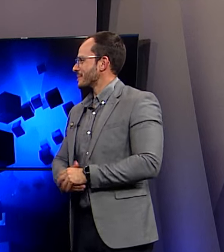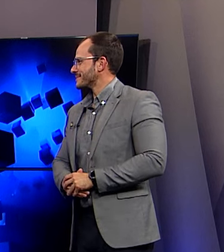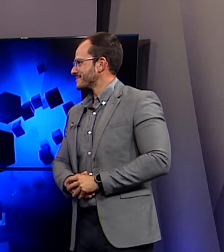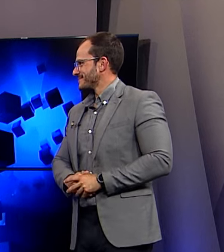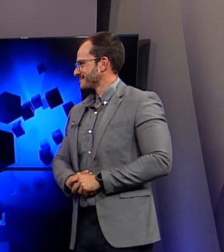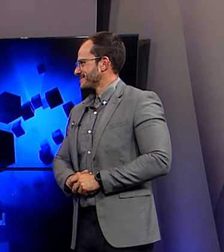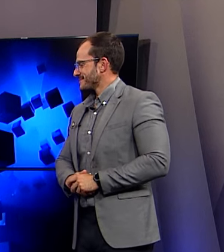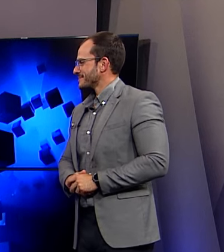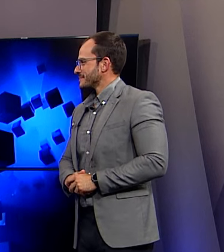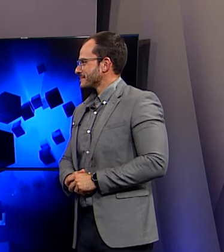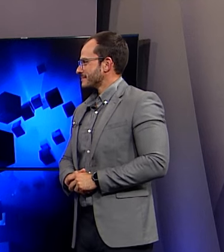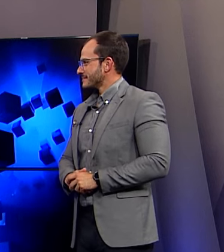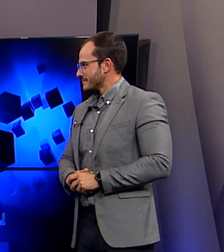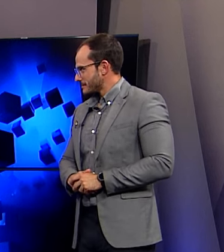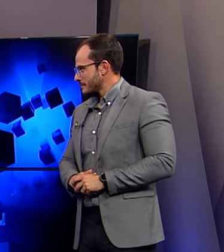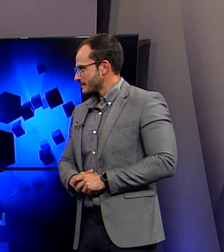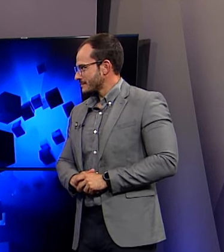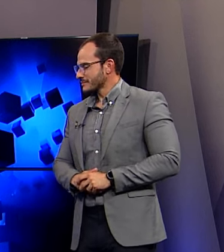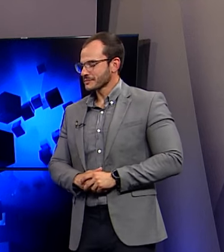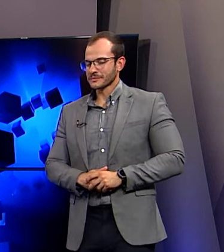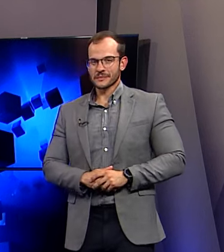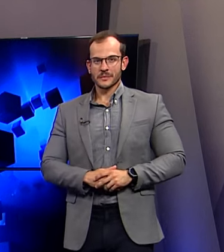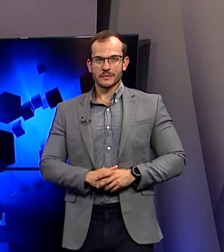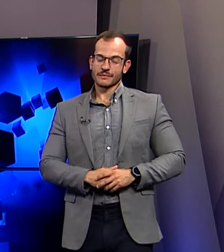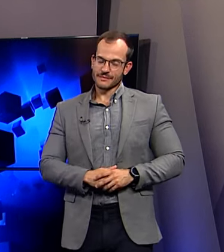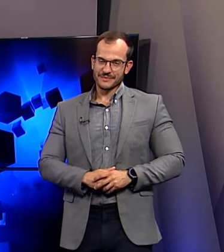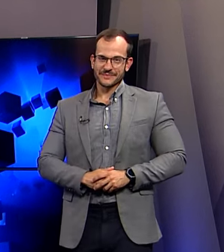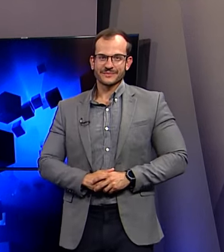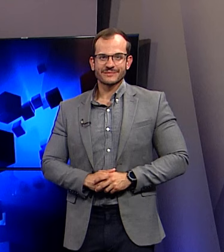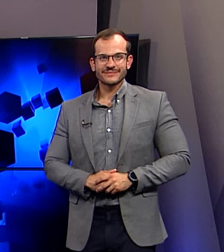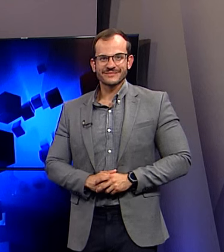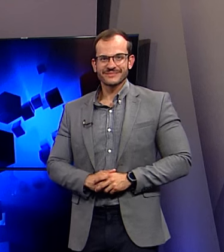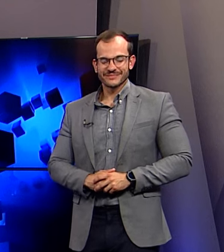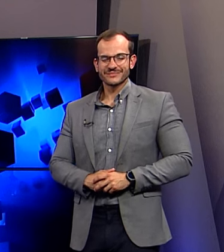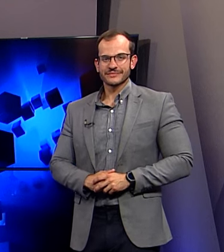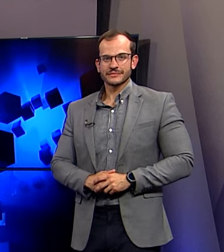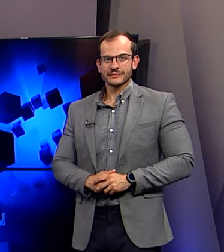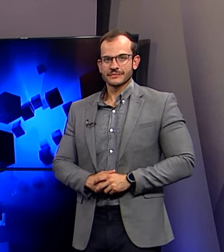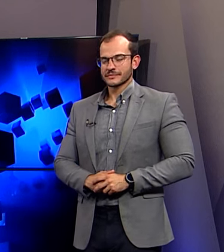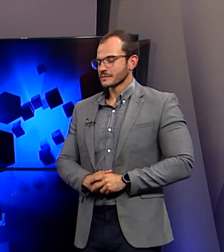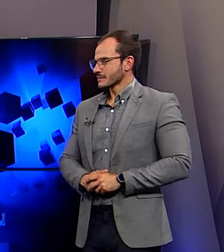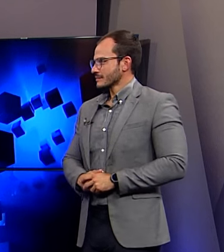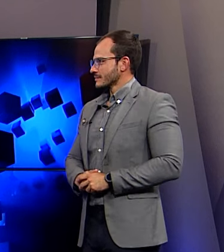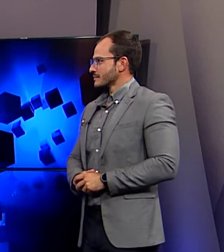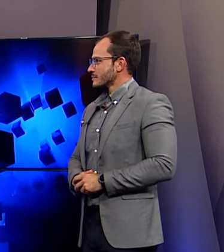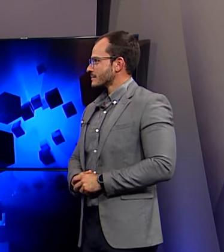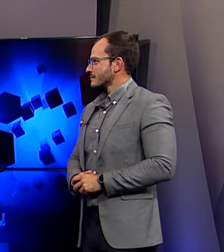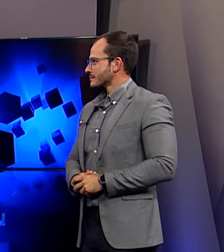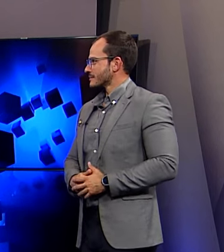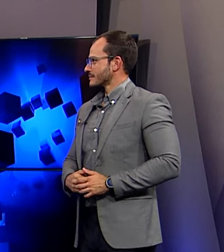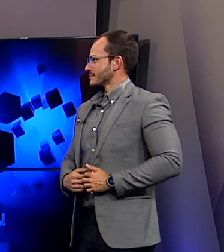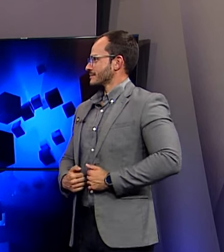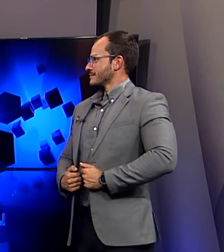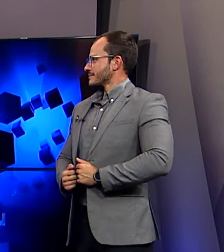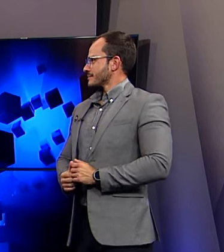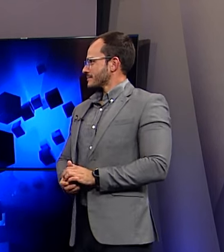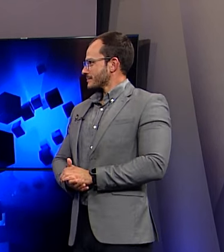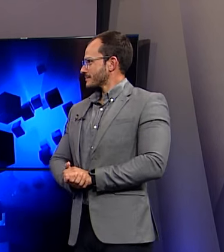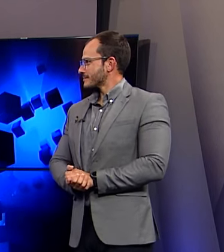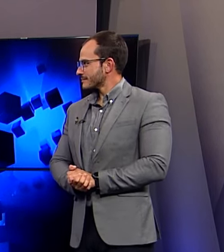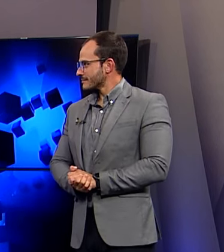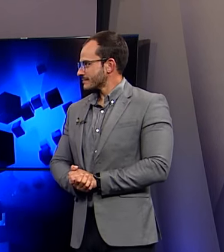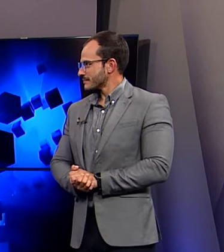uma próxima. Até a próxima. Inclusive, Bruno, já aproveita e continua por aqui para a gente encerrar esta edição do